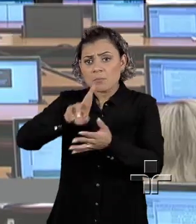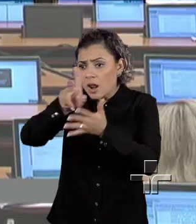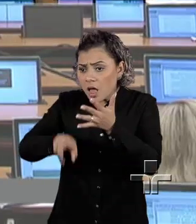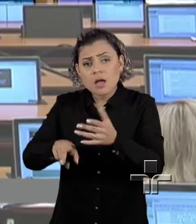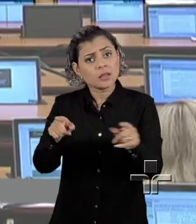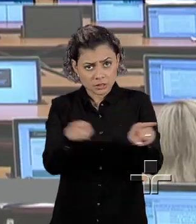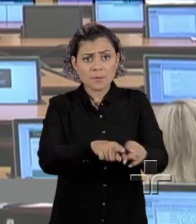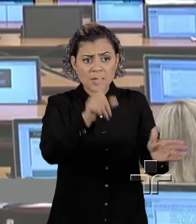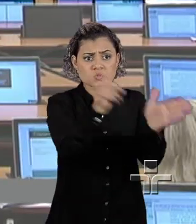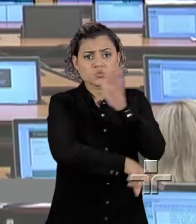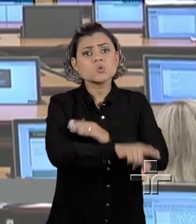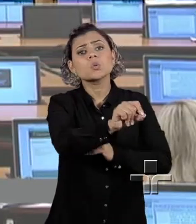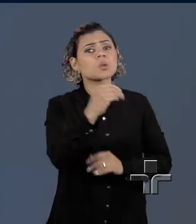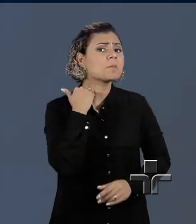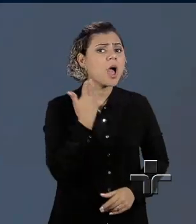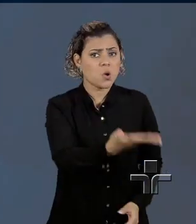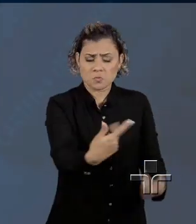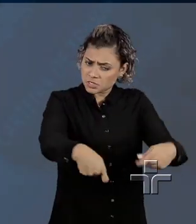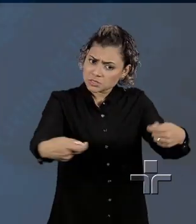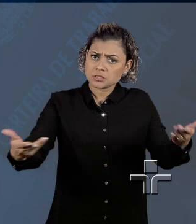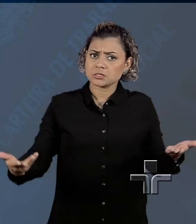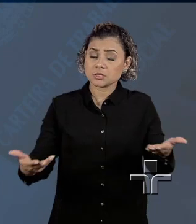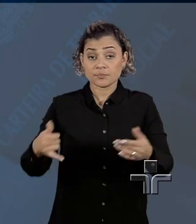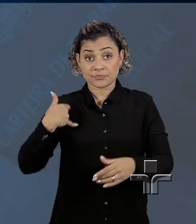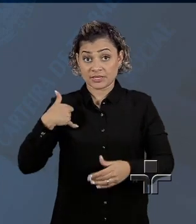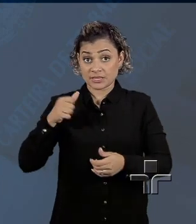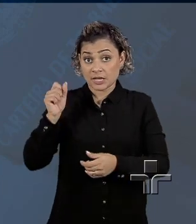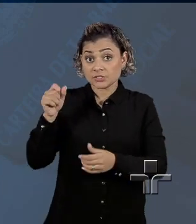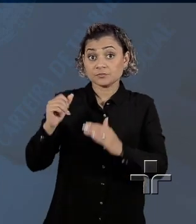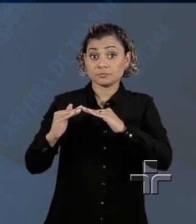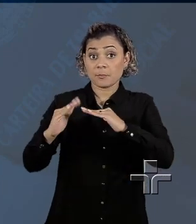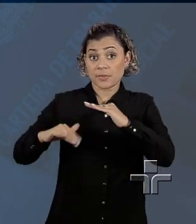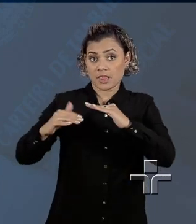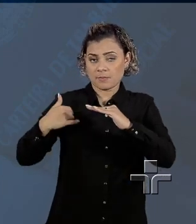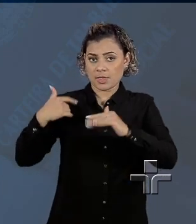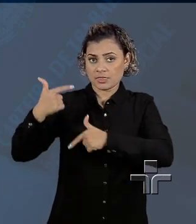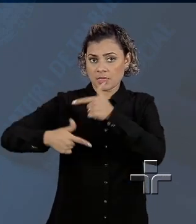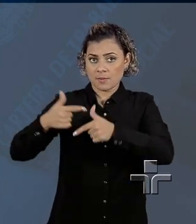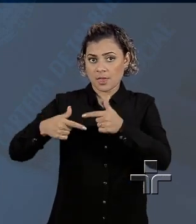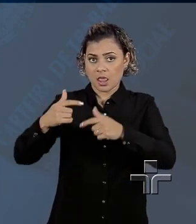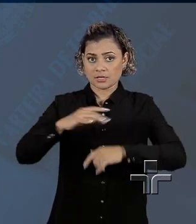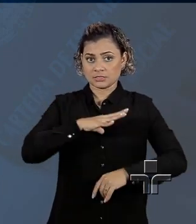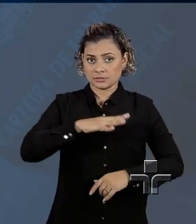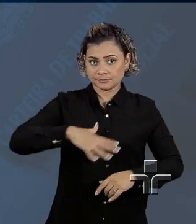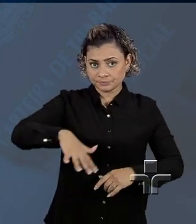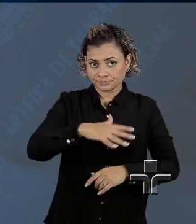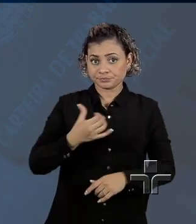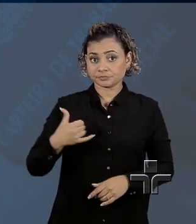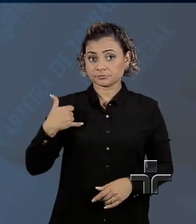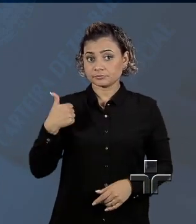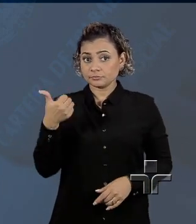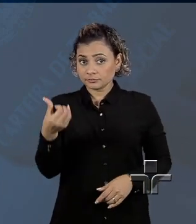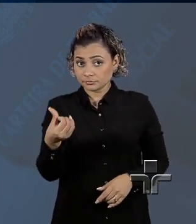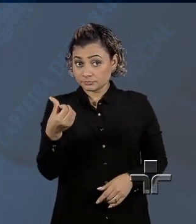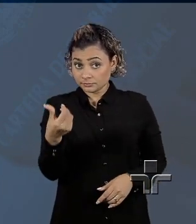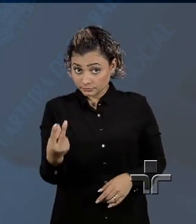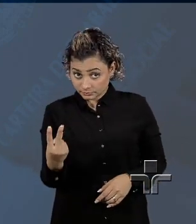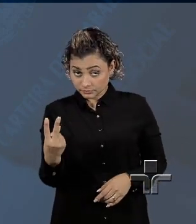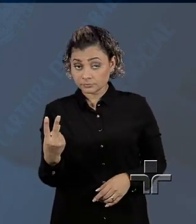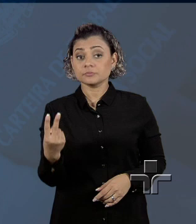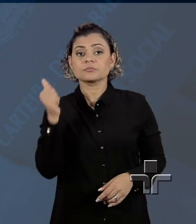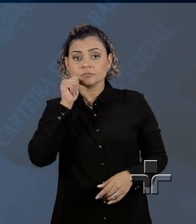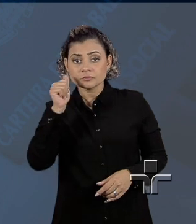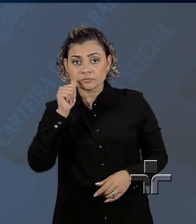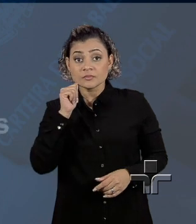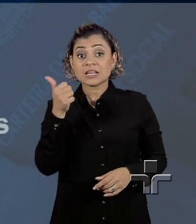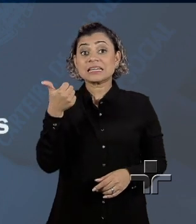O texto ficou da seguinte forma: a idade mínima para a aposentadoria do trabalhador urbano, 62 anos para mulheres com 15 anos